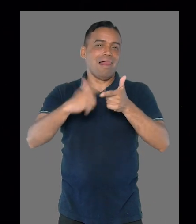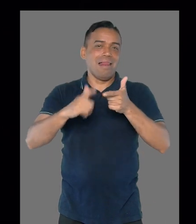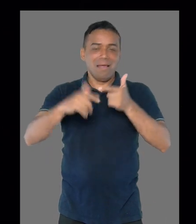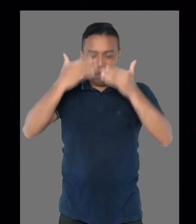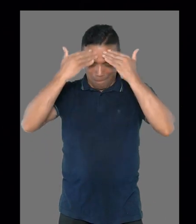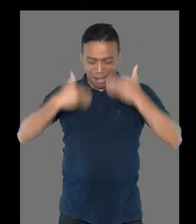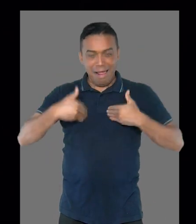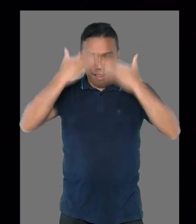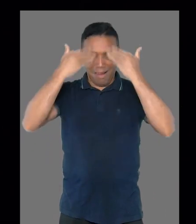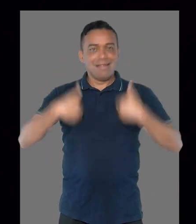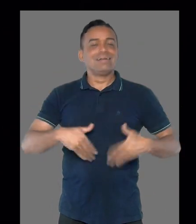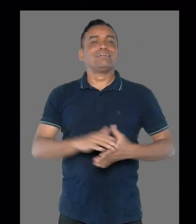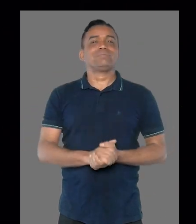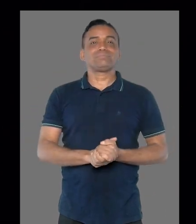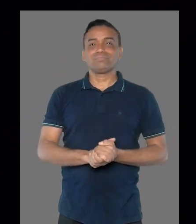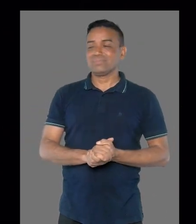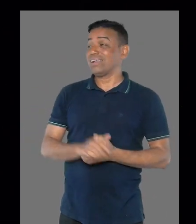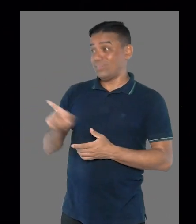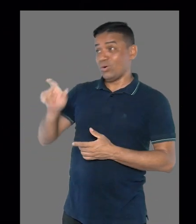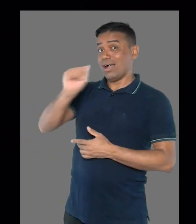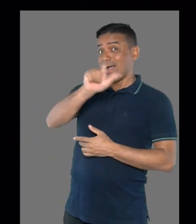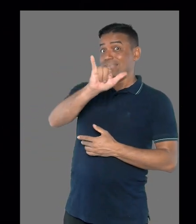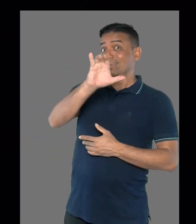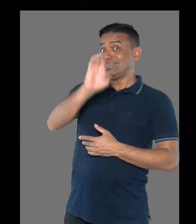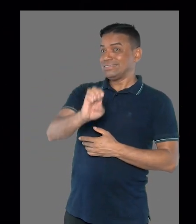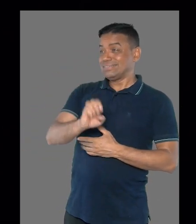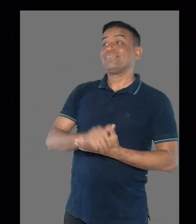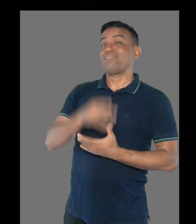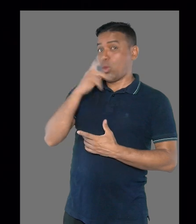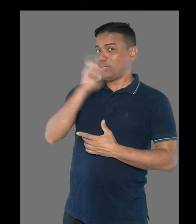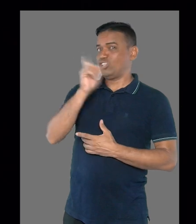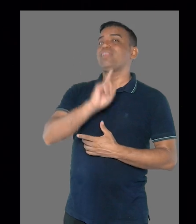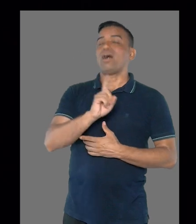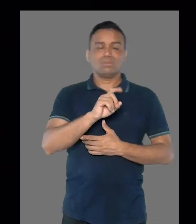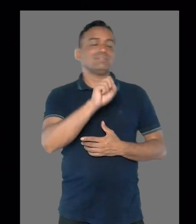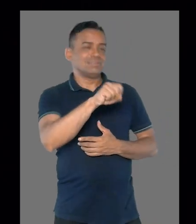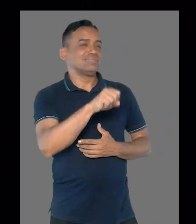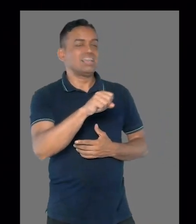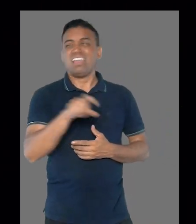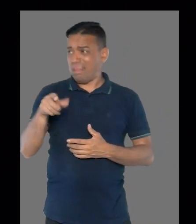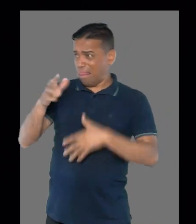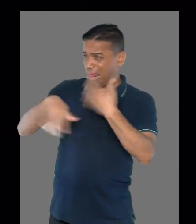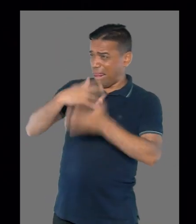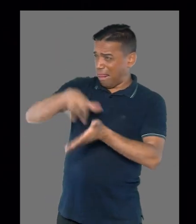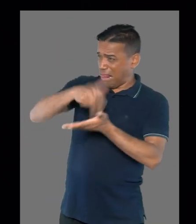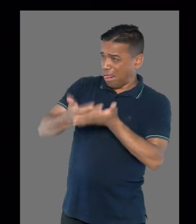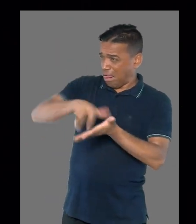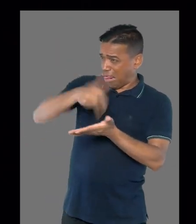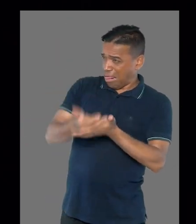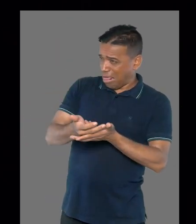motora. Tá ali a Alice que não te deixa mentir. Não deixa. Assim. Ele é desastrado, Alice,